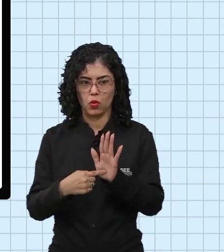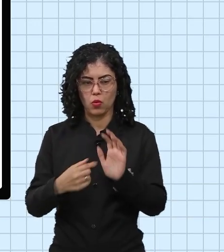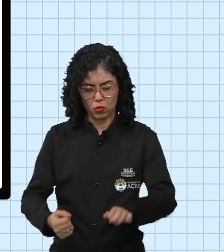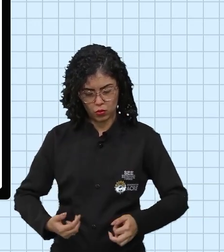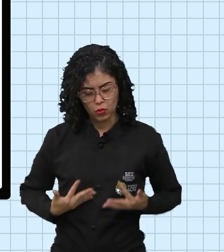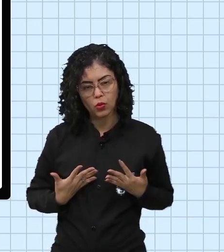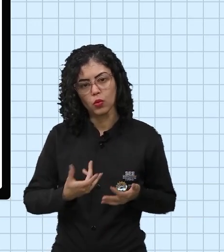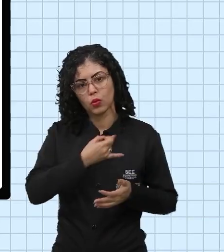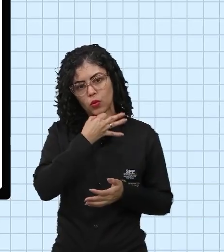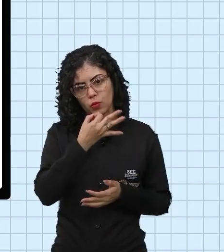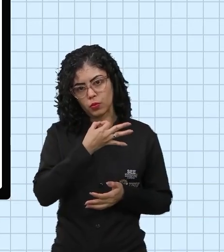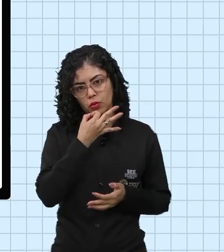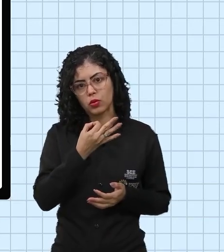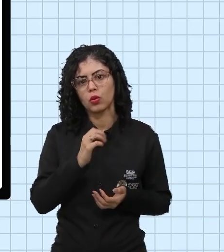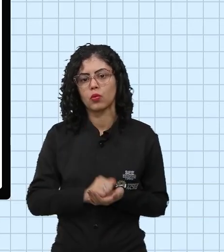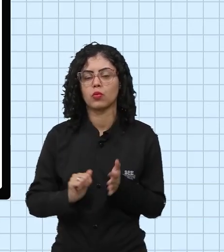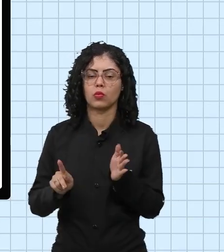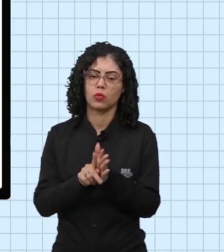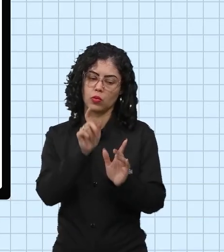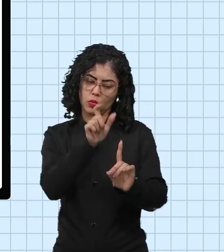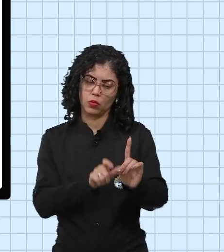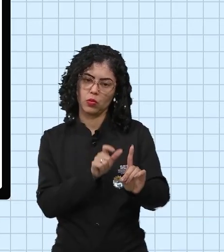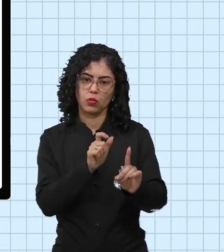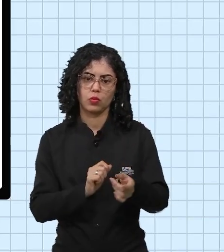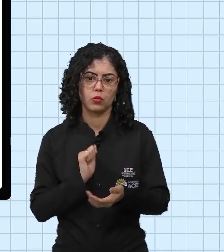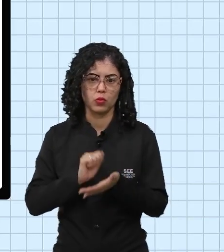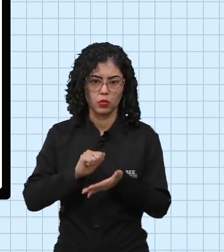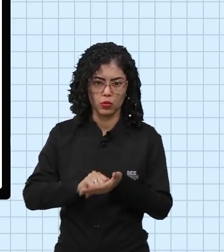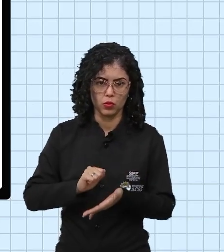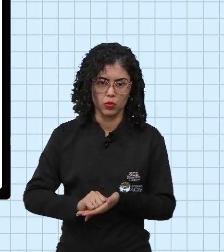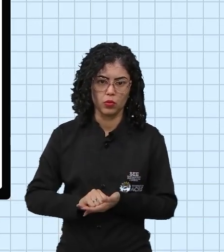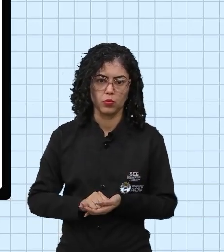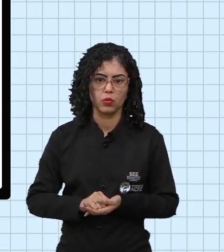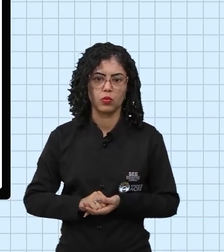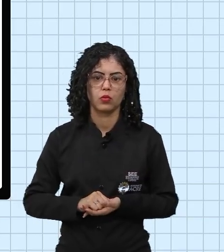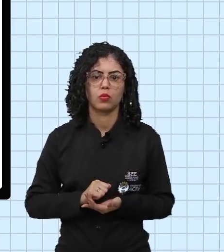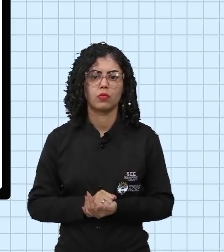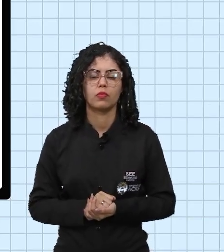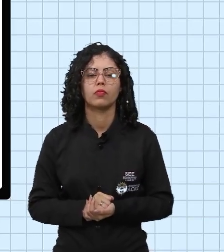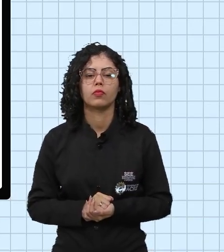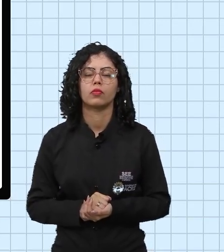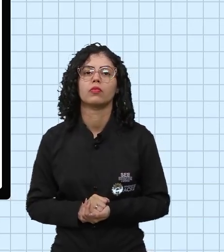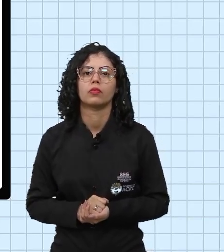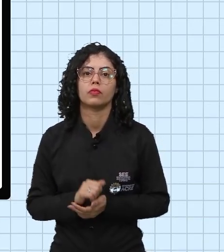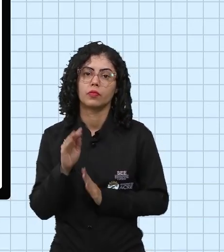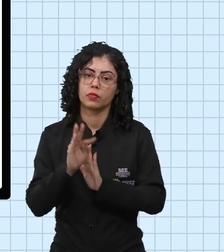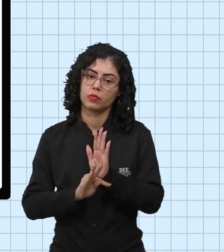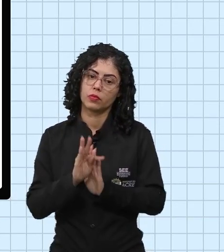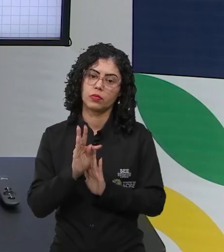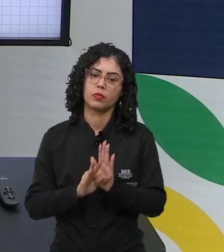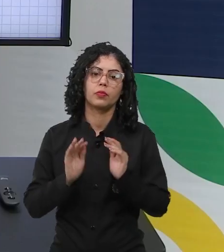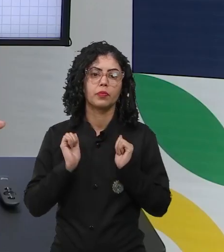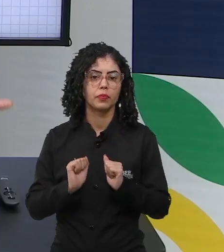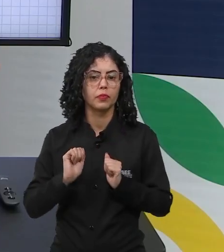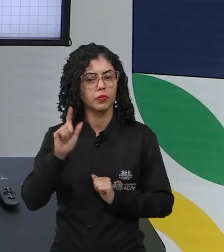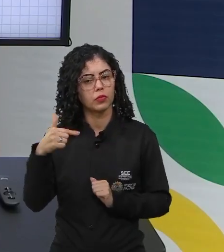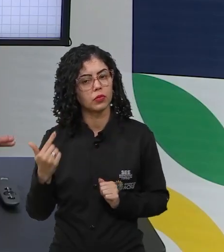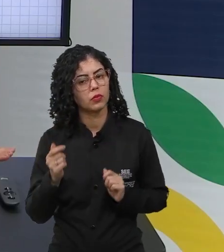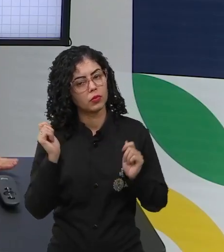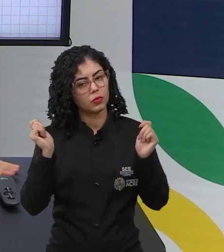porque revela emoção e opinião do enunciador. Ou seja, esse texto ele permite